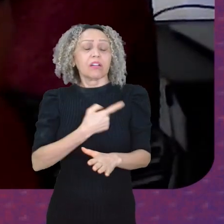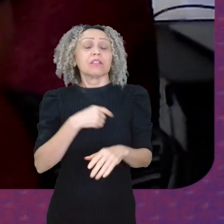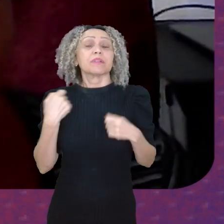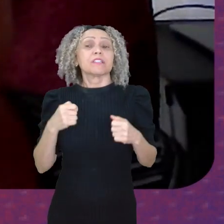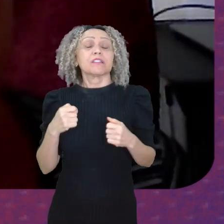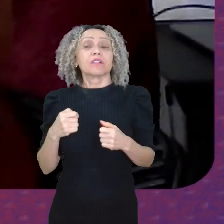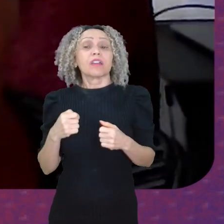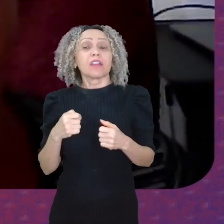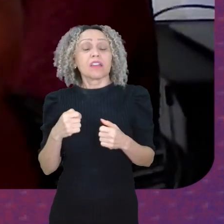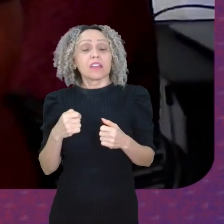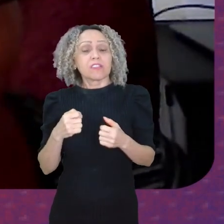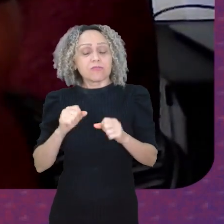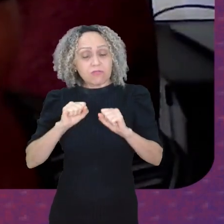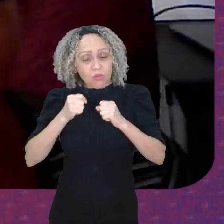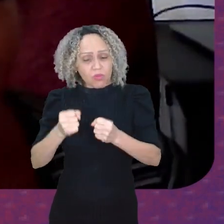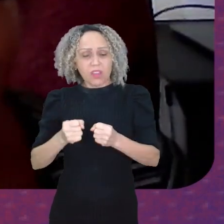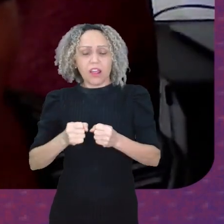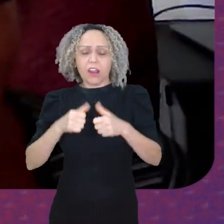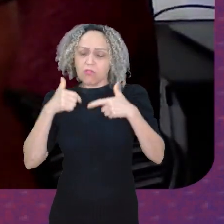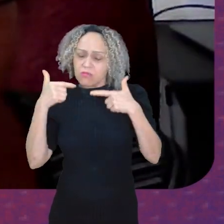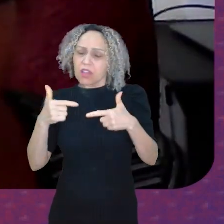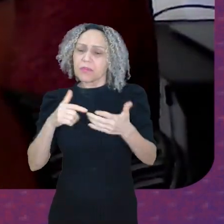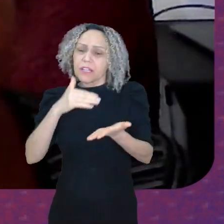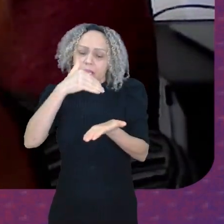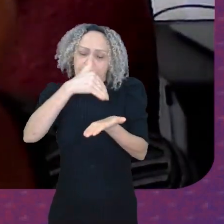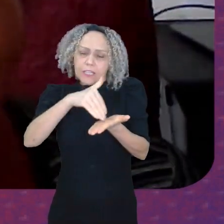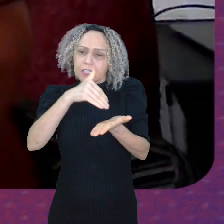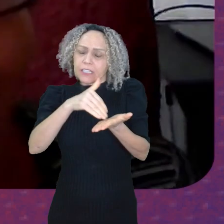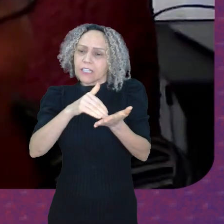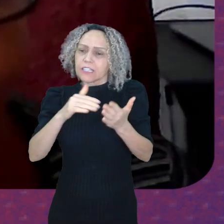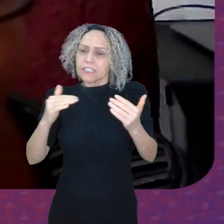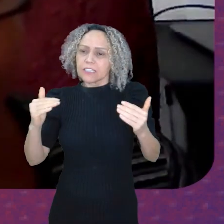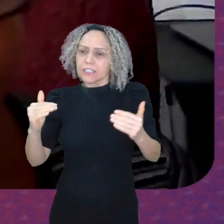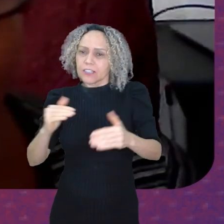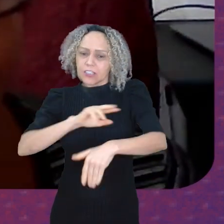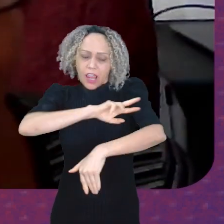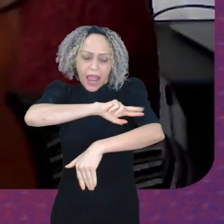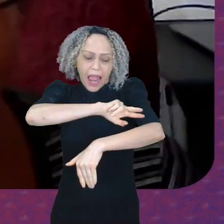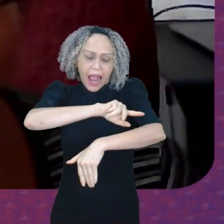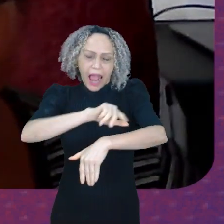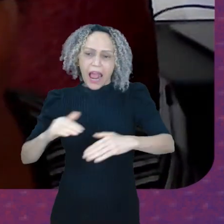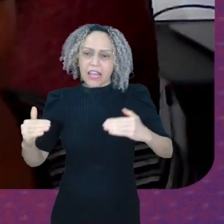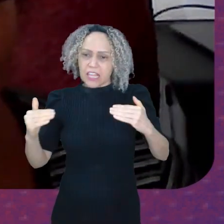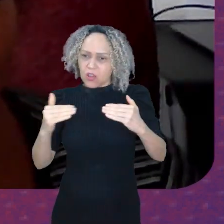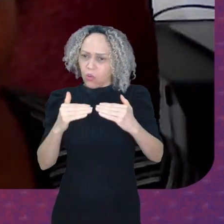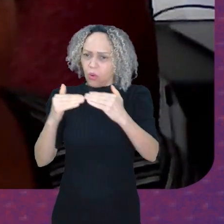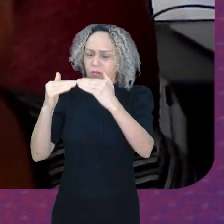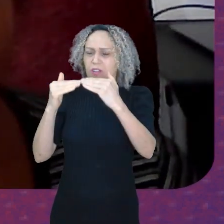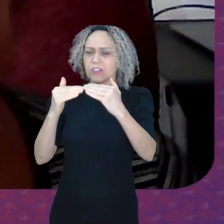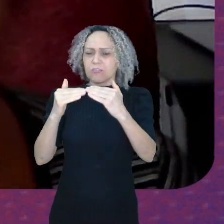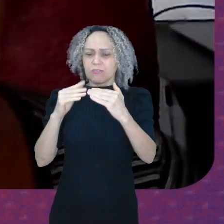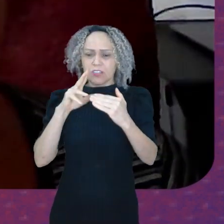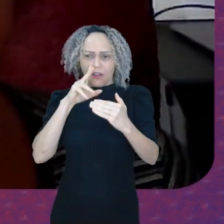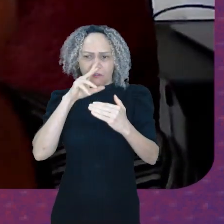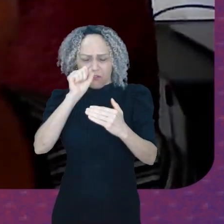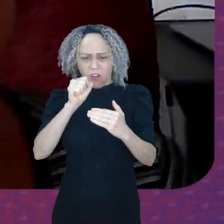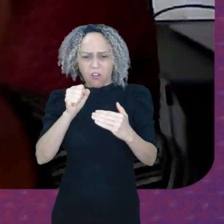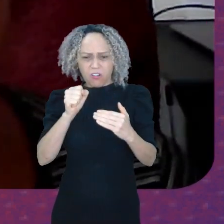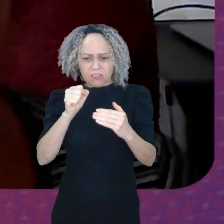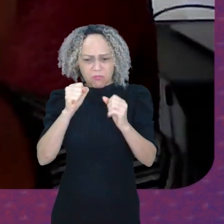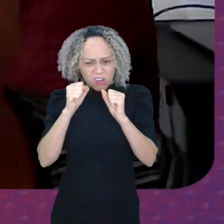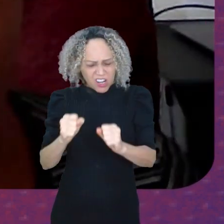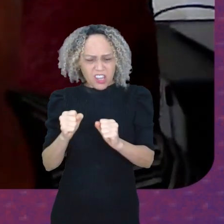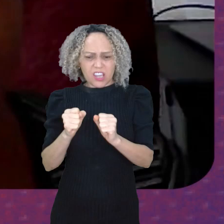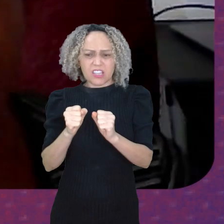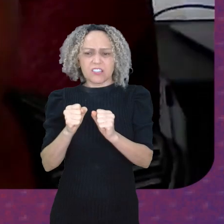forte, seja ampla, seja potente do ponto de vista orçamentário, para